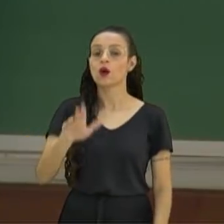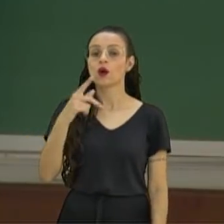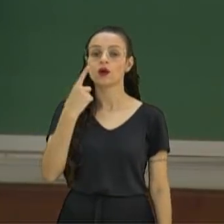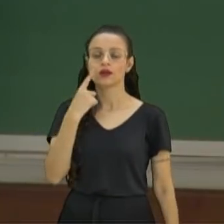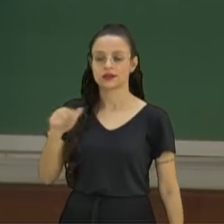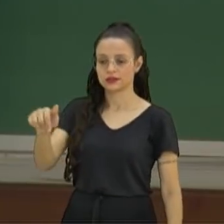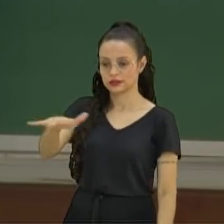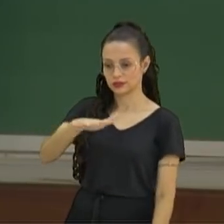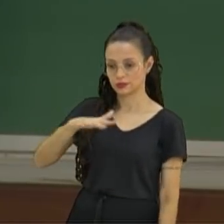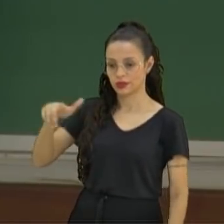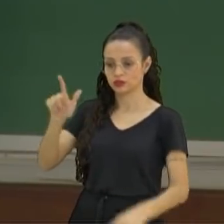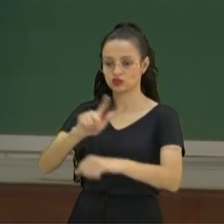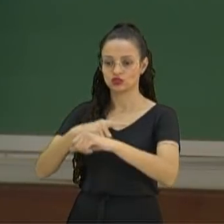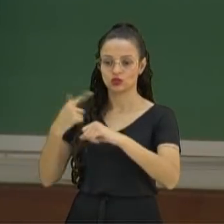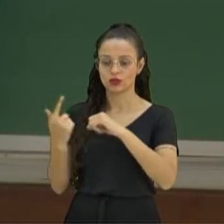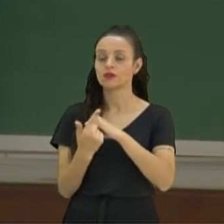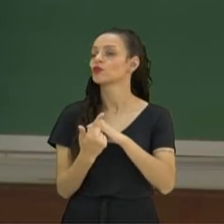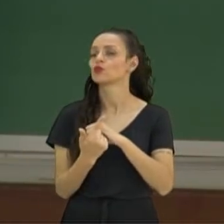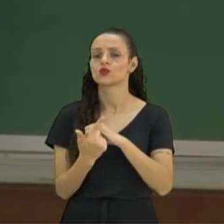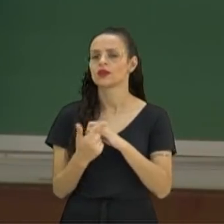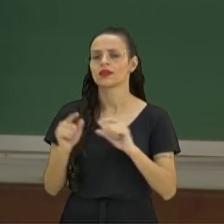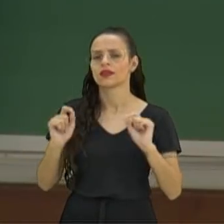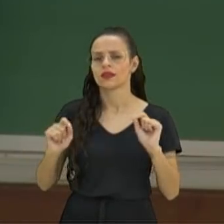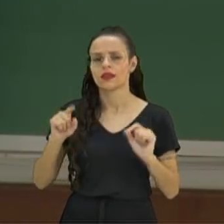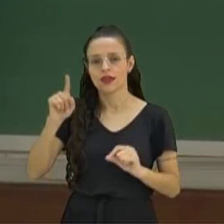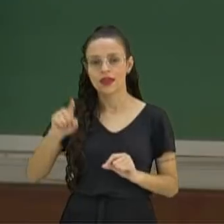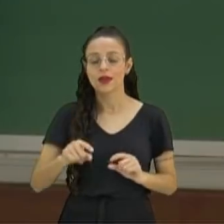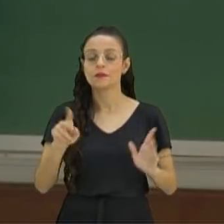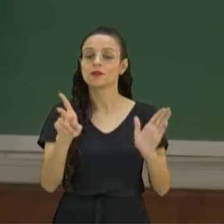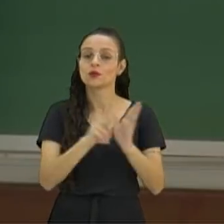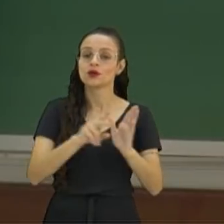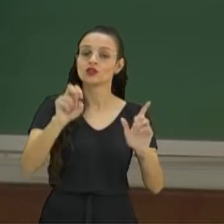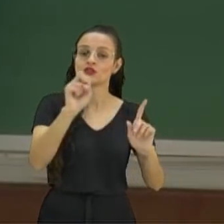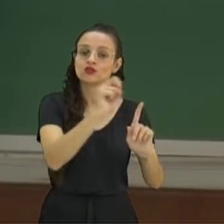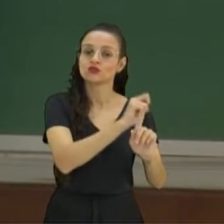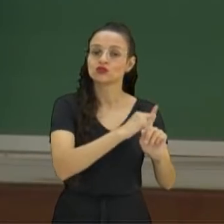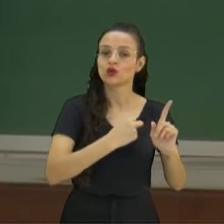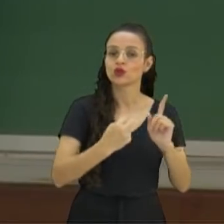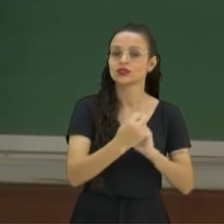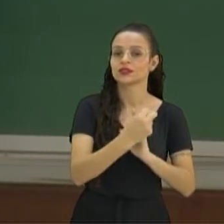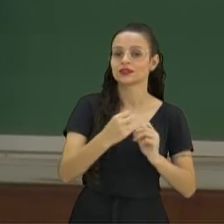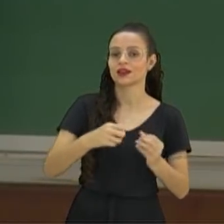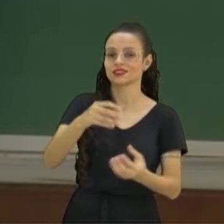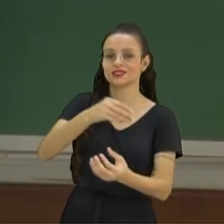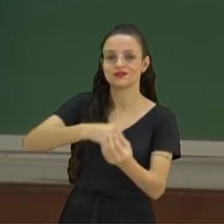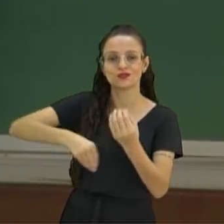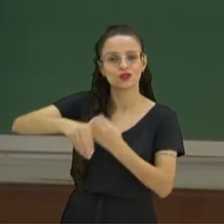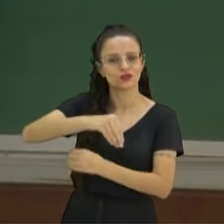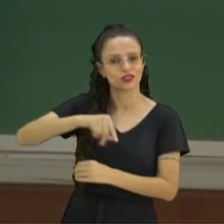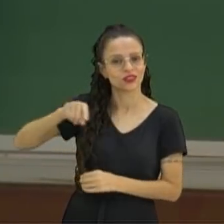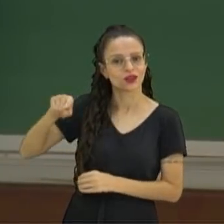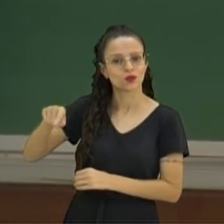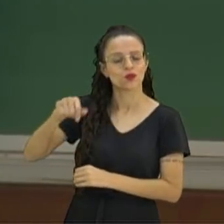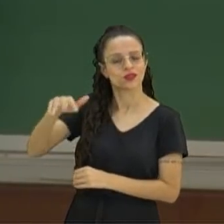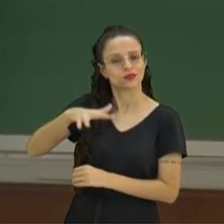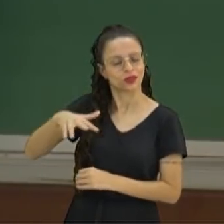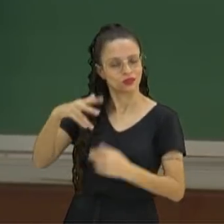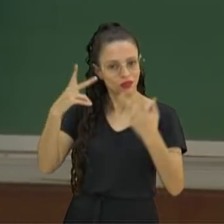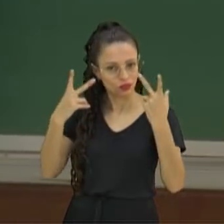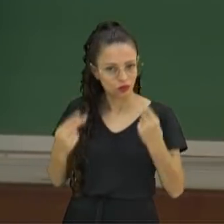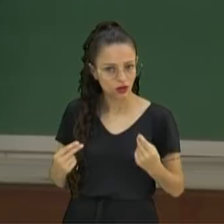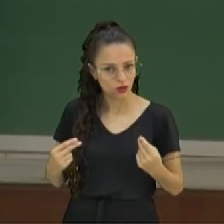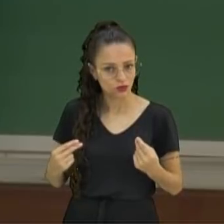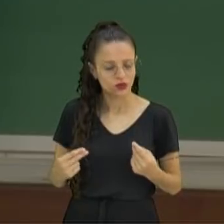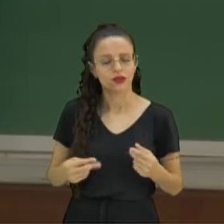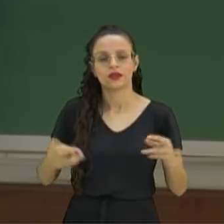geográfico? Quando eu penso naquela ideia de sociedade envolvida com esse meio natural,